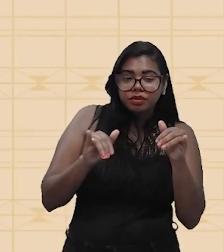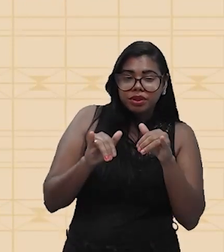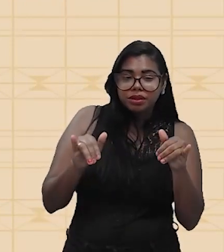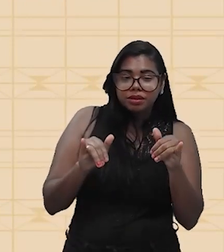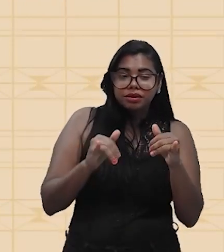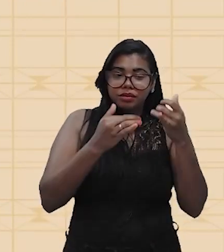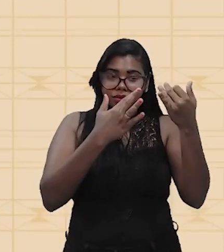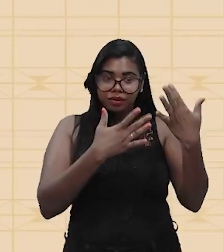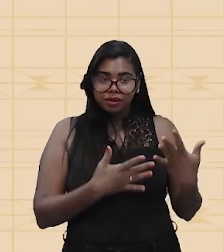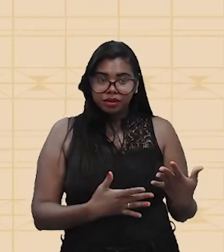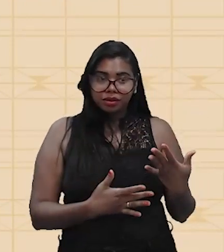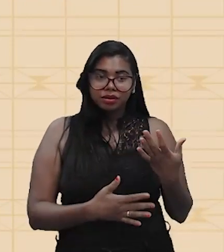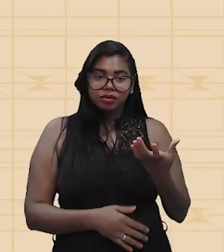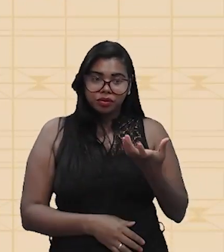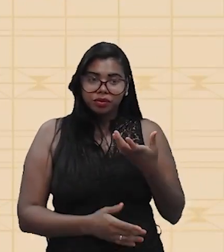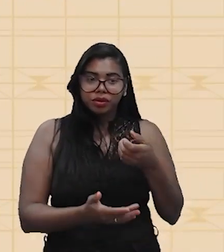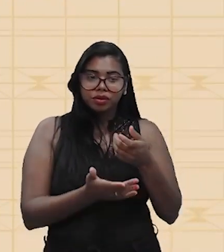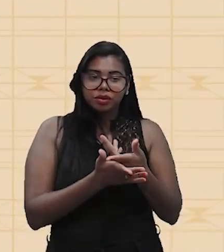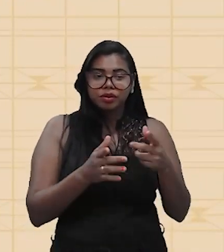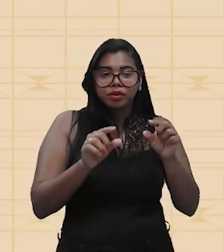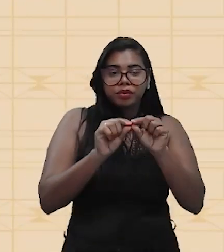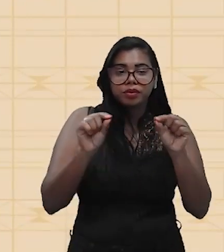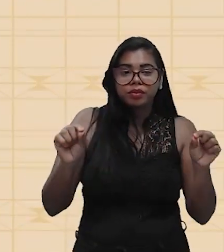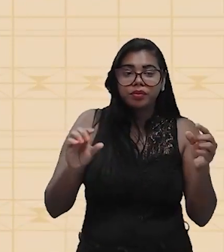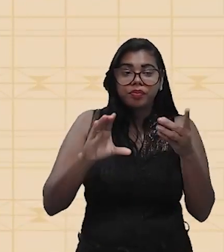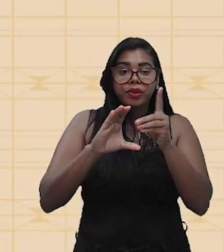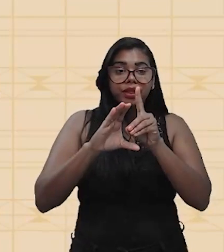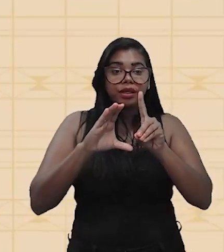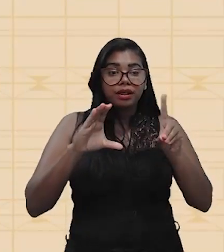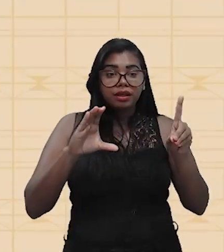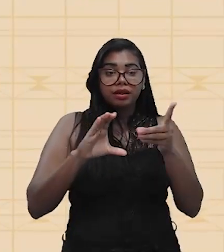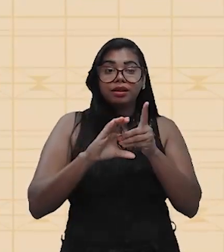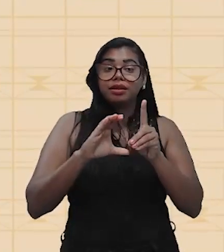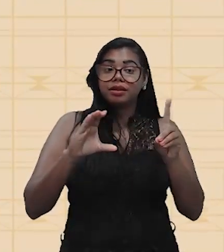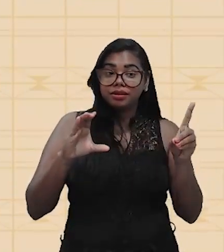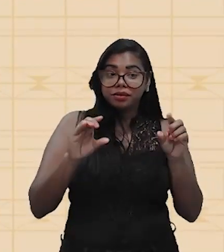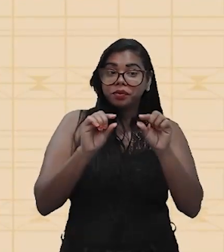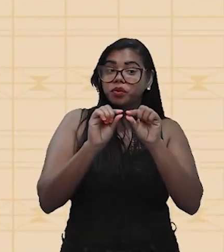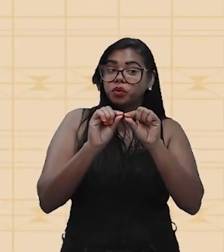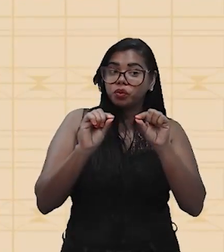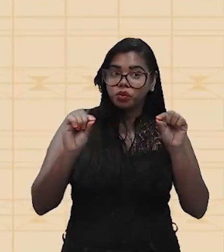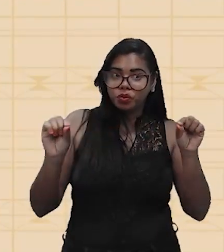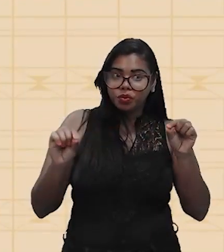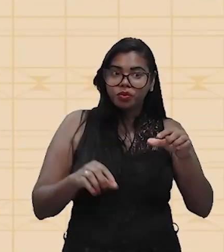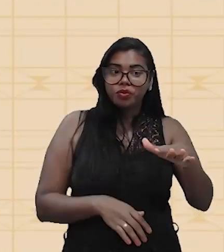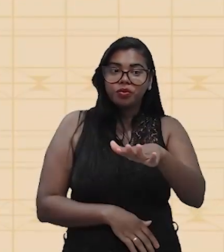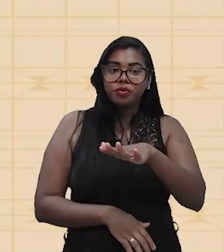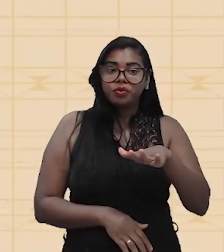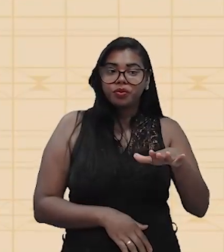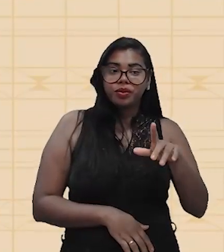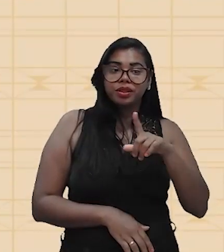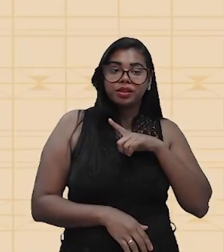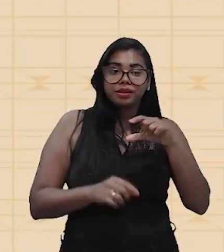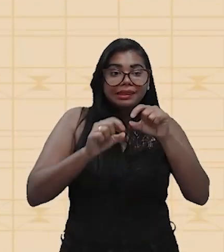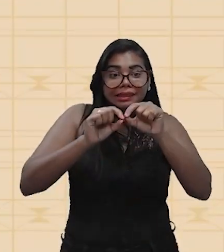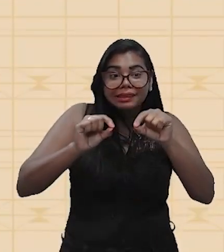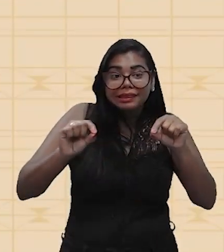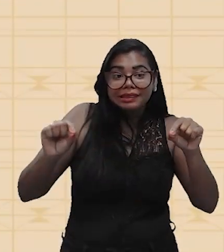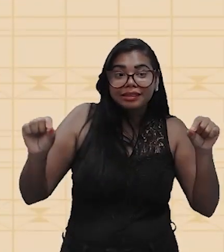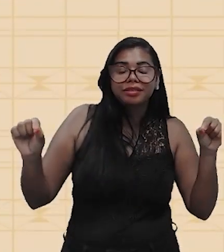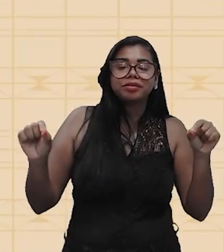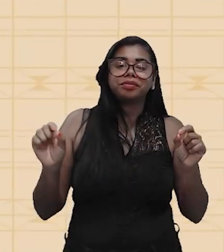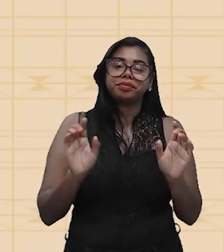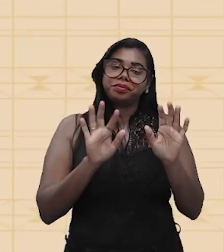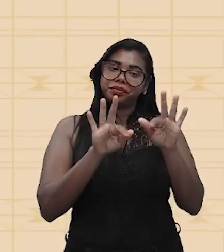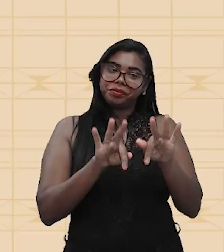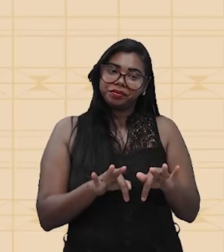está associada ao diâmetro desse fio, à área que esse fio vai ter. Então, para finalizarmos a